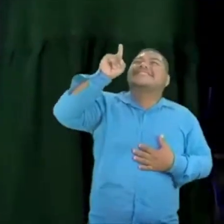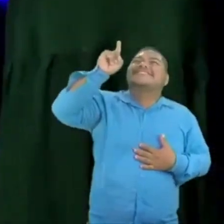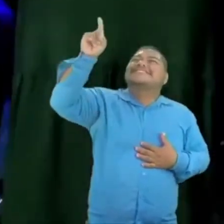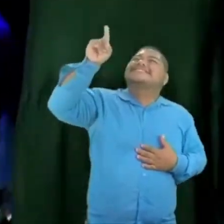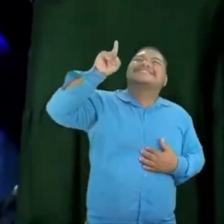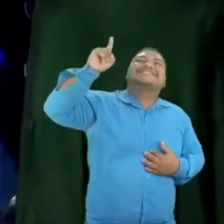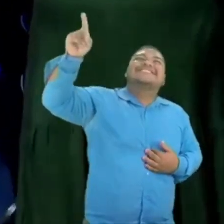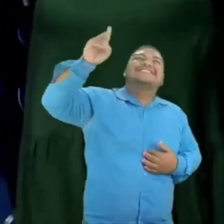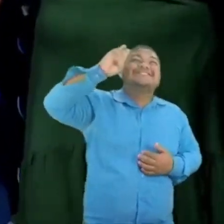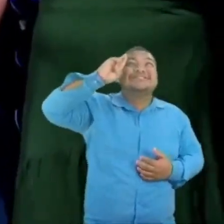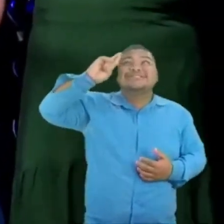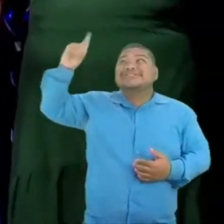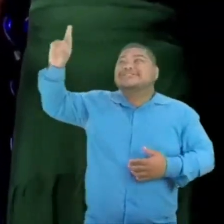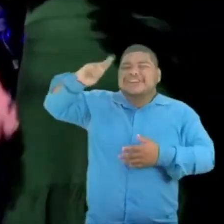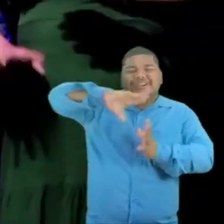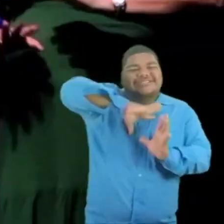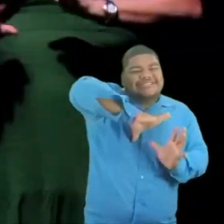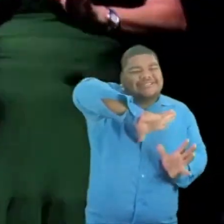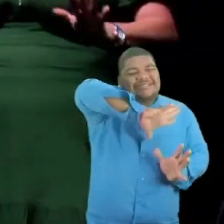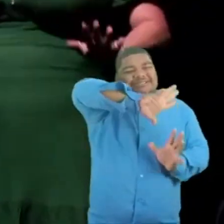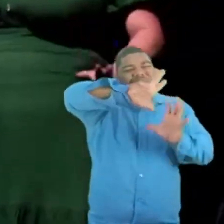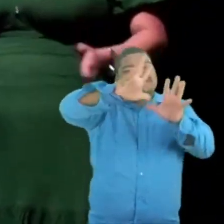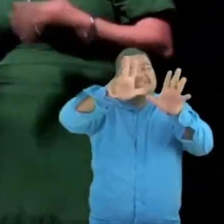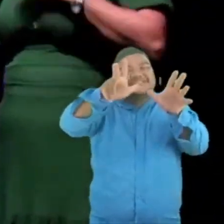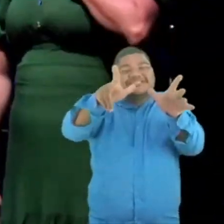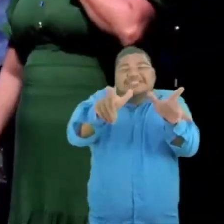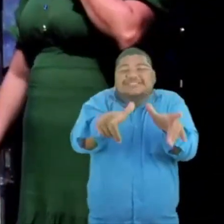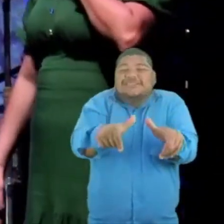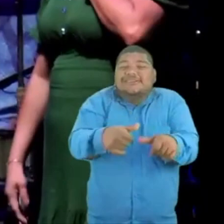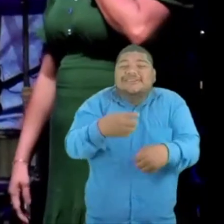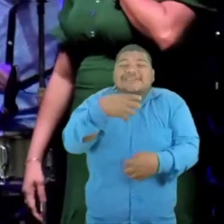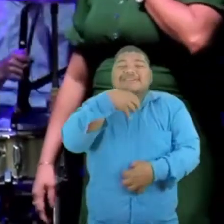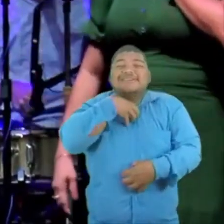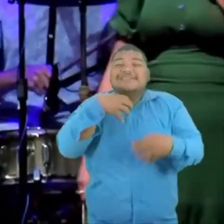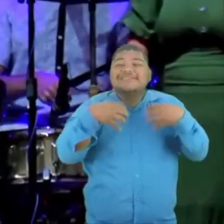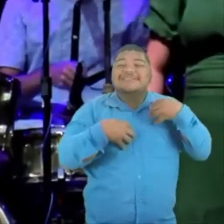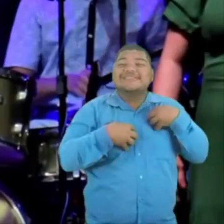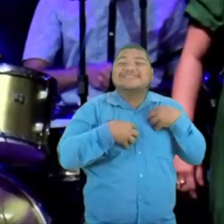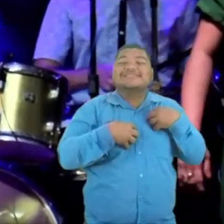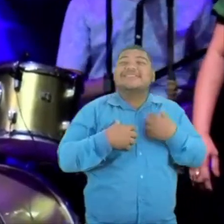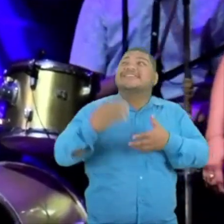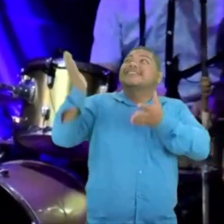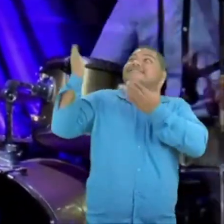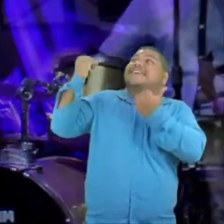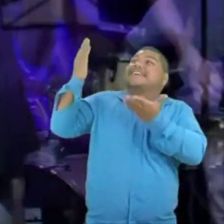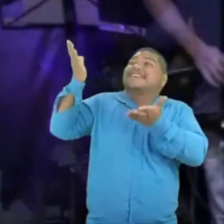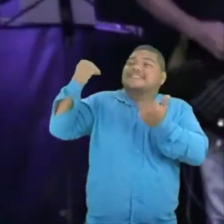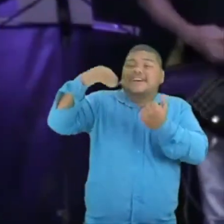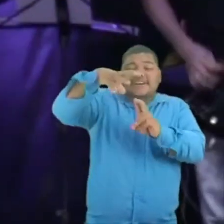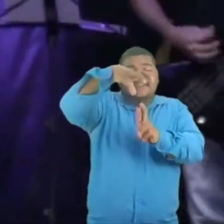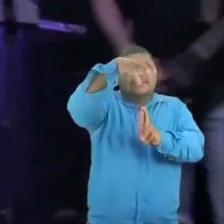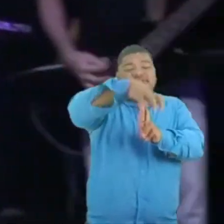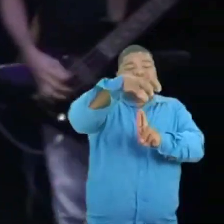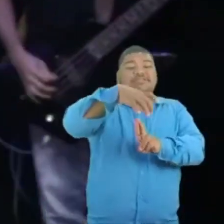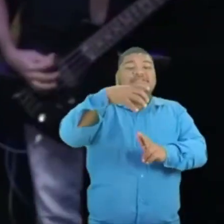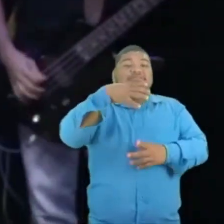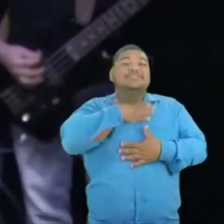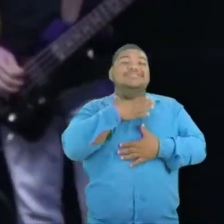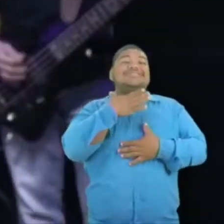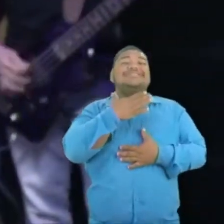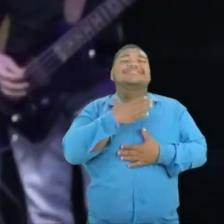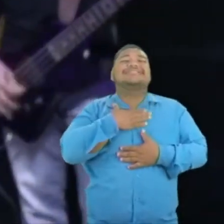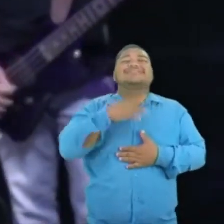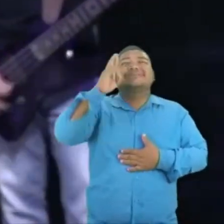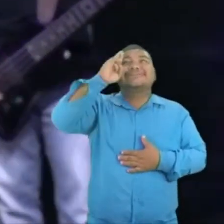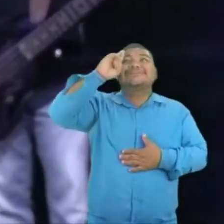Tu és o Senhor de tudo que sou. Vem reinar em